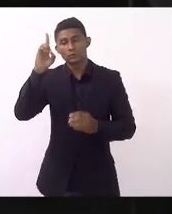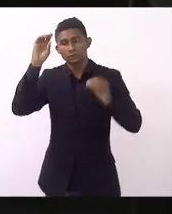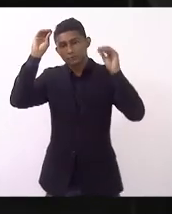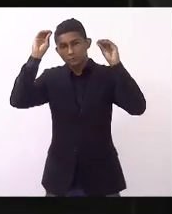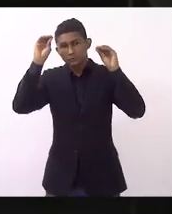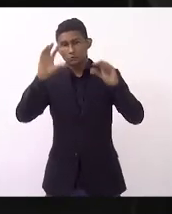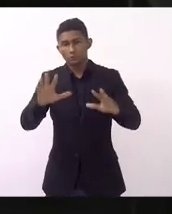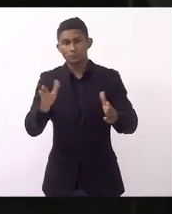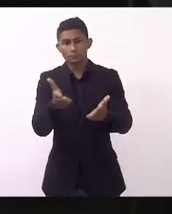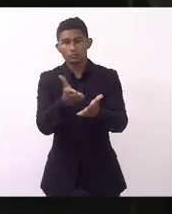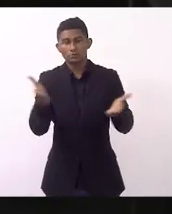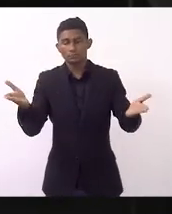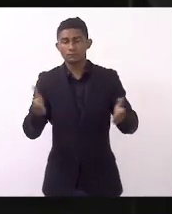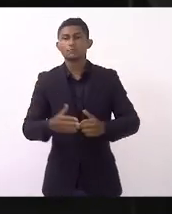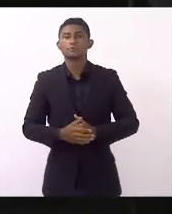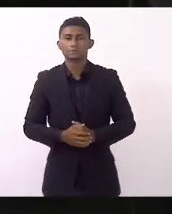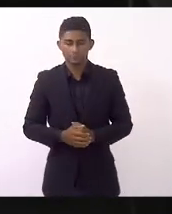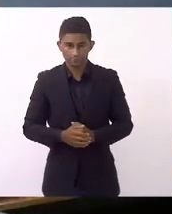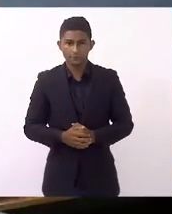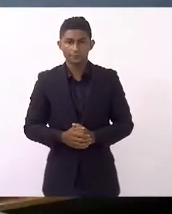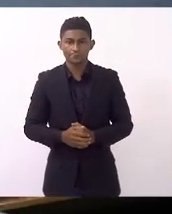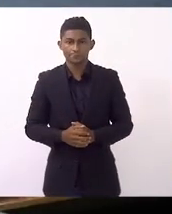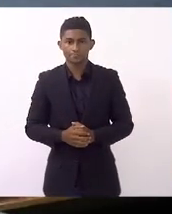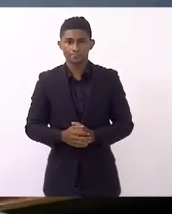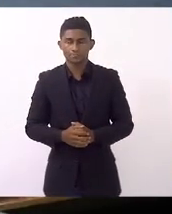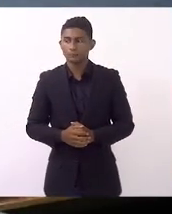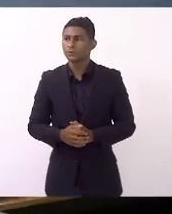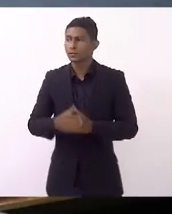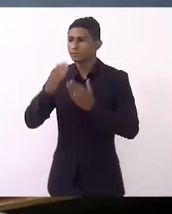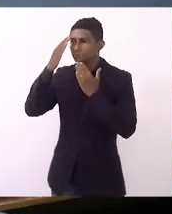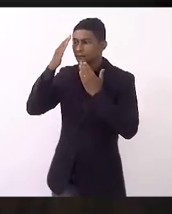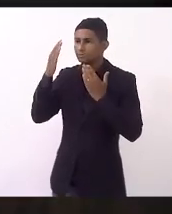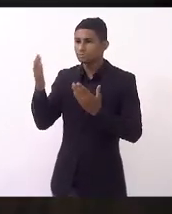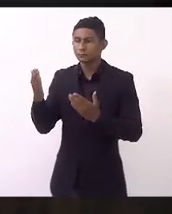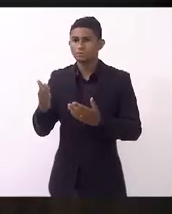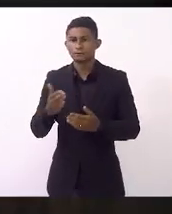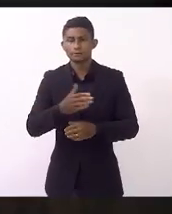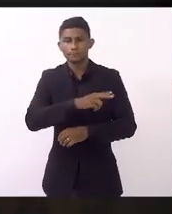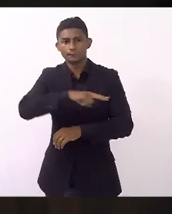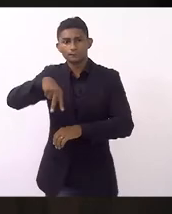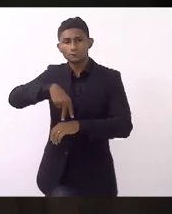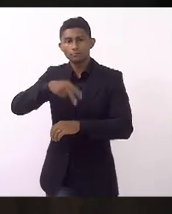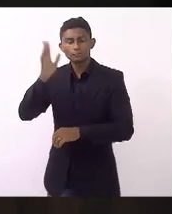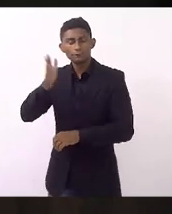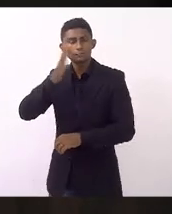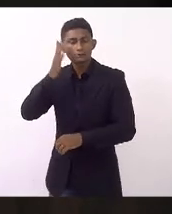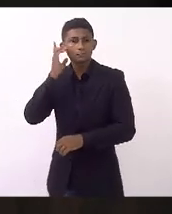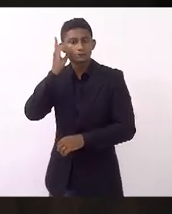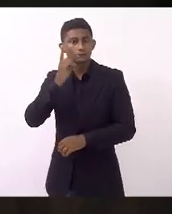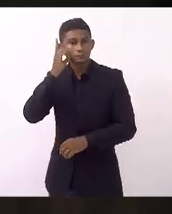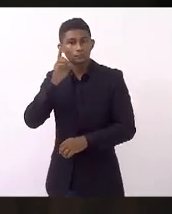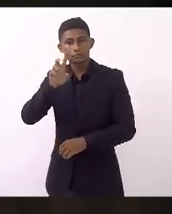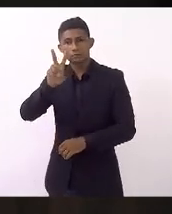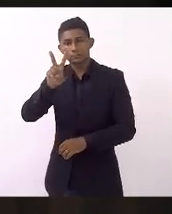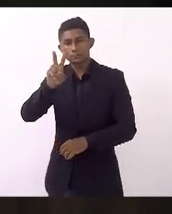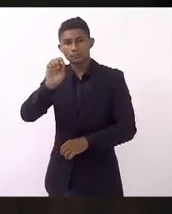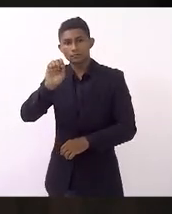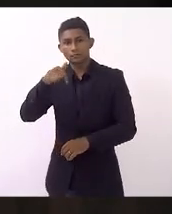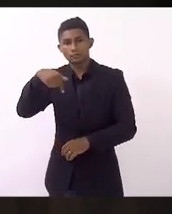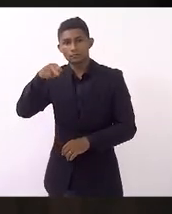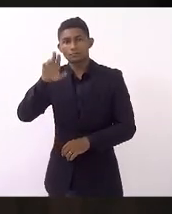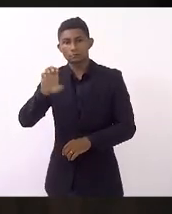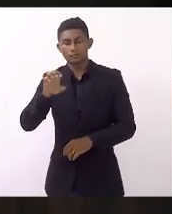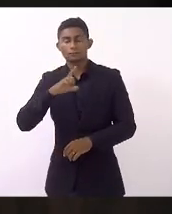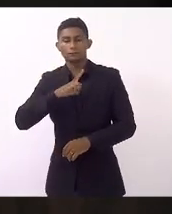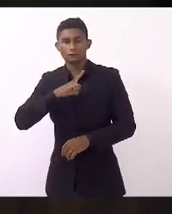abençoe a vida de todos nós. Obrigada, deputado. O próximo orador inscrito é o nobre deputado Valdeque Carneiro. Vossa Excelência dispõe de